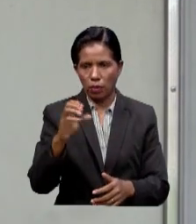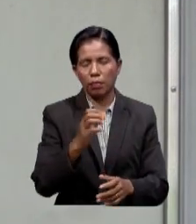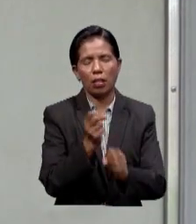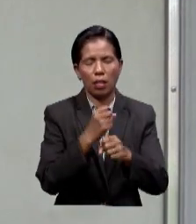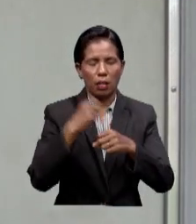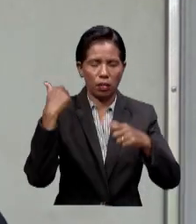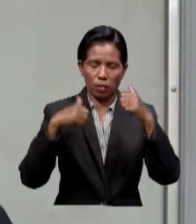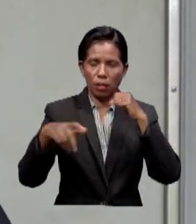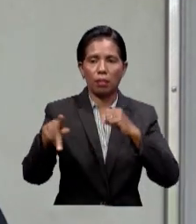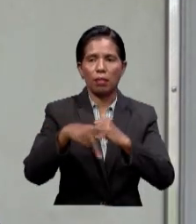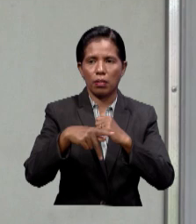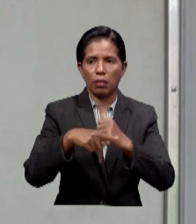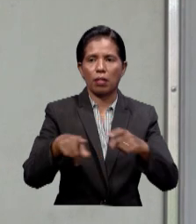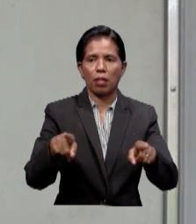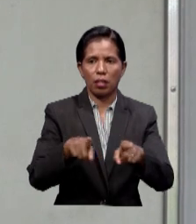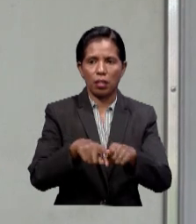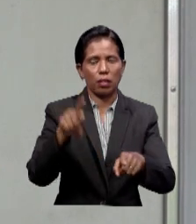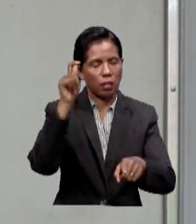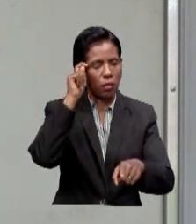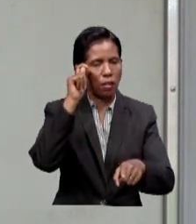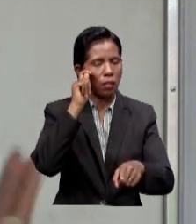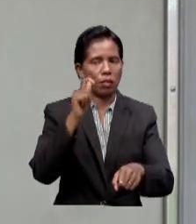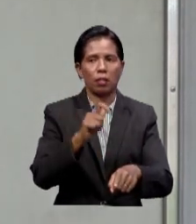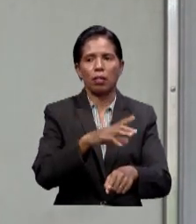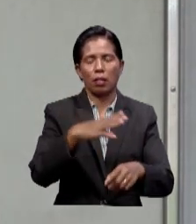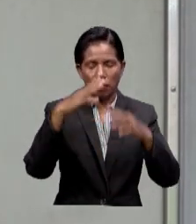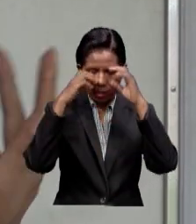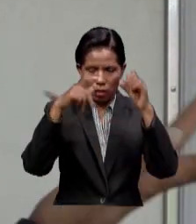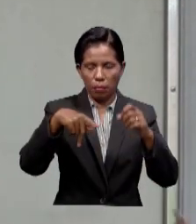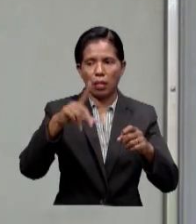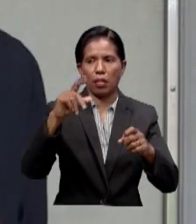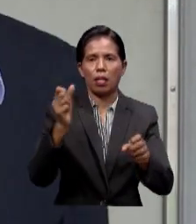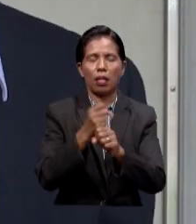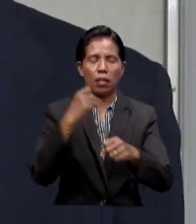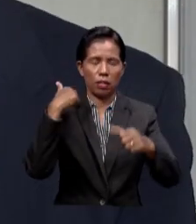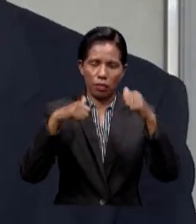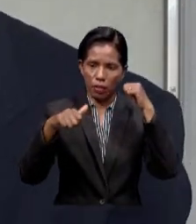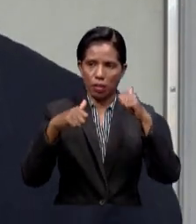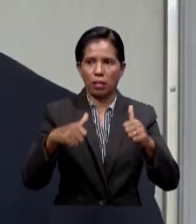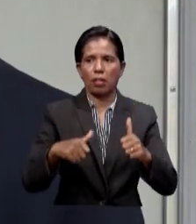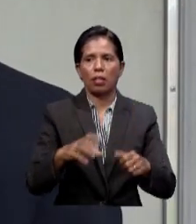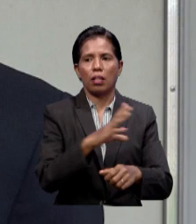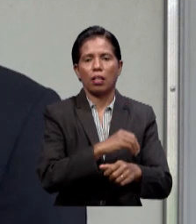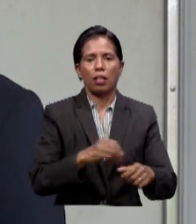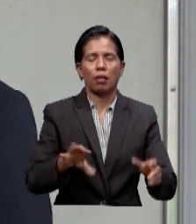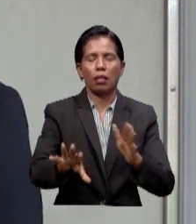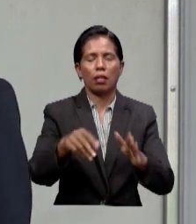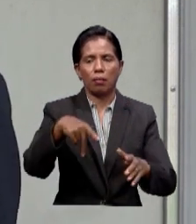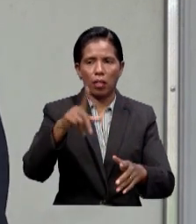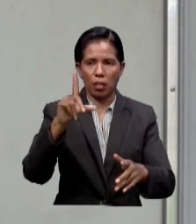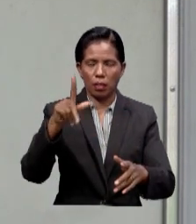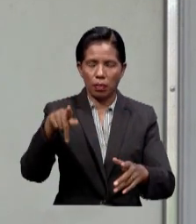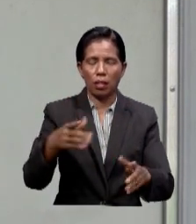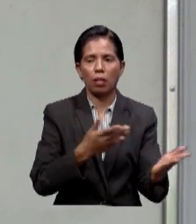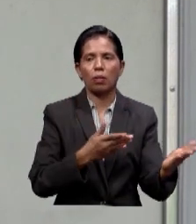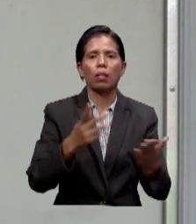atividade partido, nem é? Hanesan mos mountaur, presidente PLP, bahalo campanha, bahalo atividade. Embora PLP da la Ruma Ballori